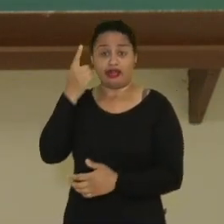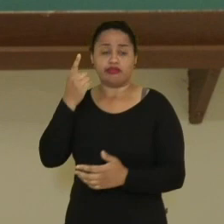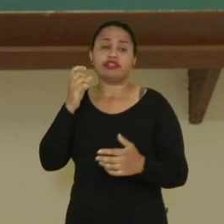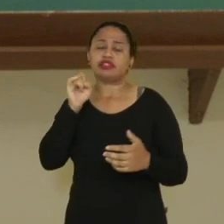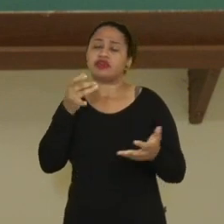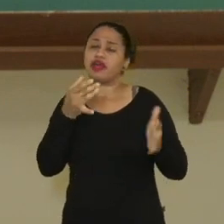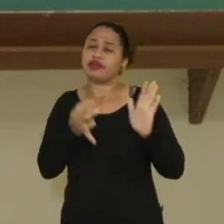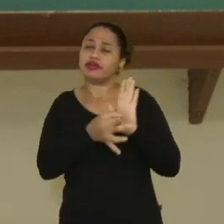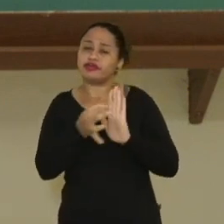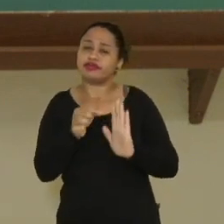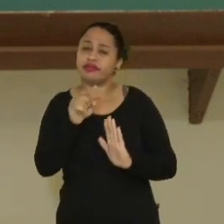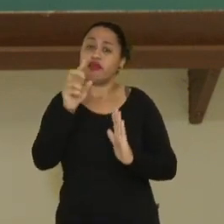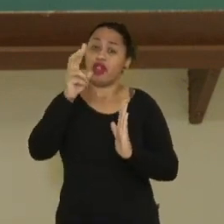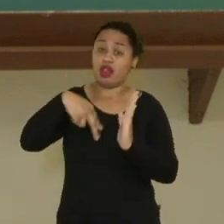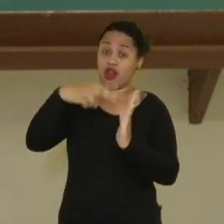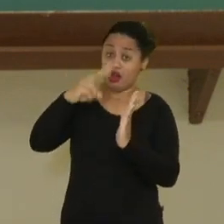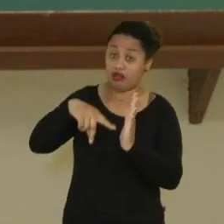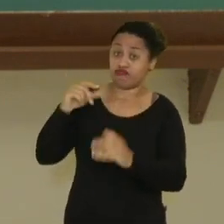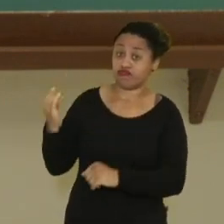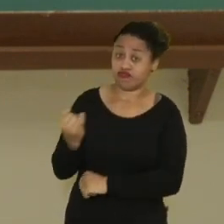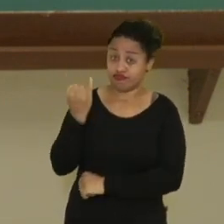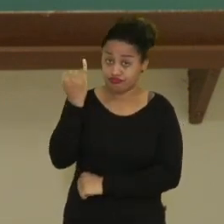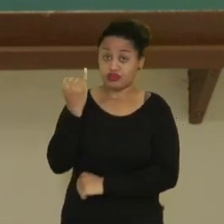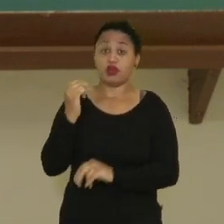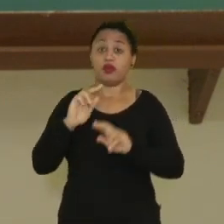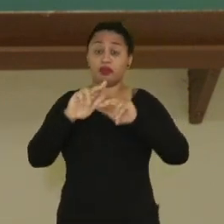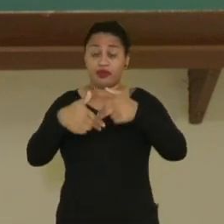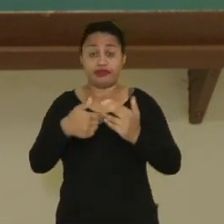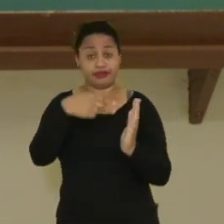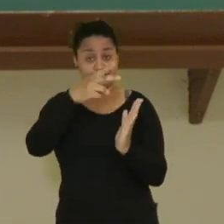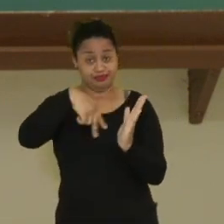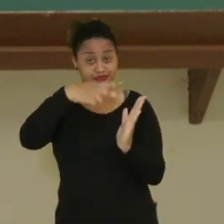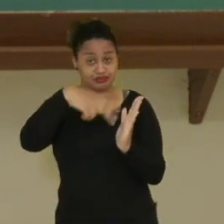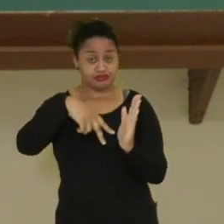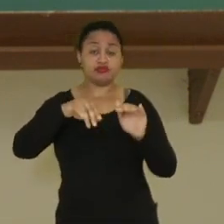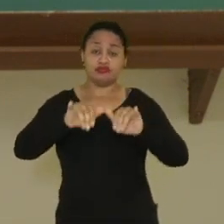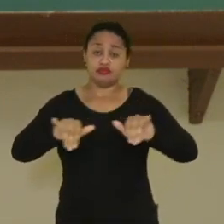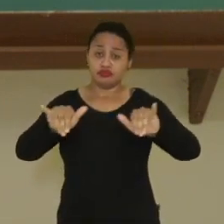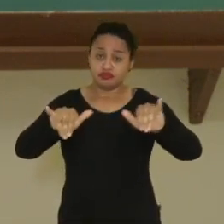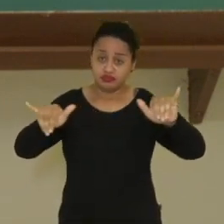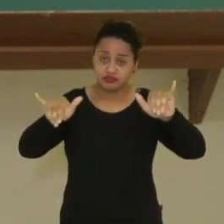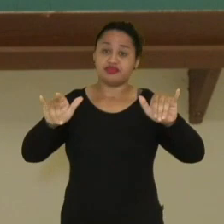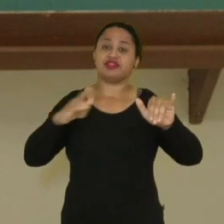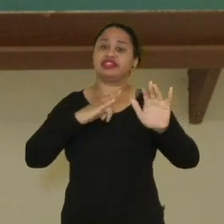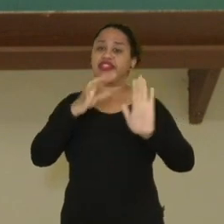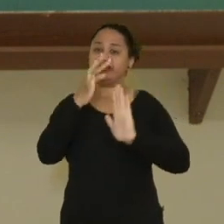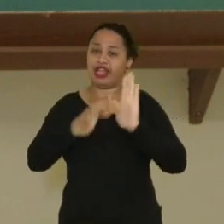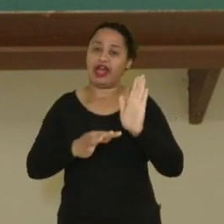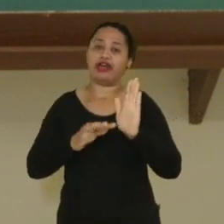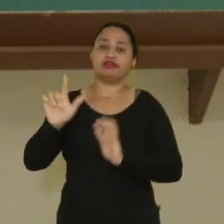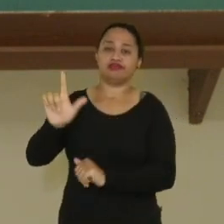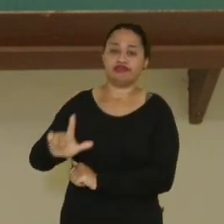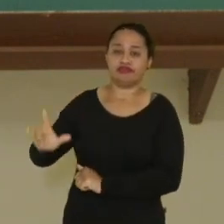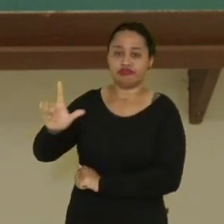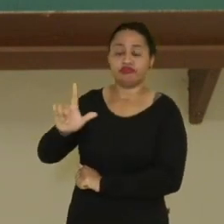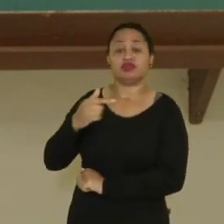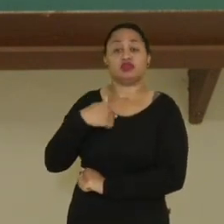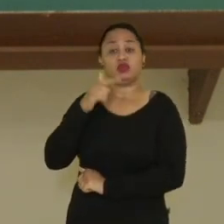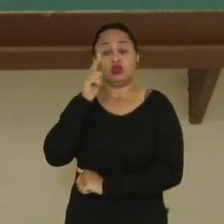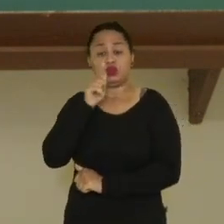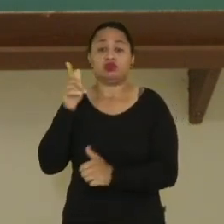contigo que a leitura é importante, que através da leitura, da divulgação de obras literárias, eu